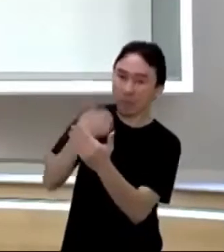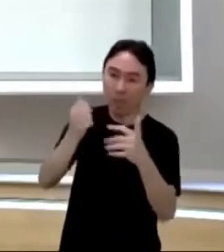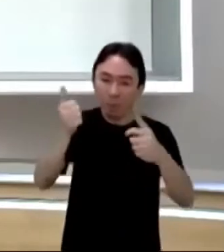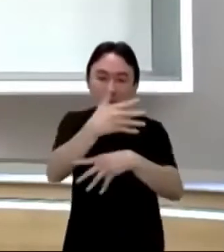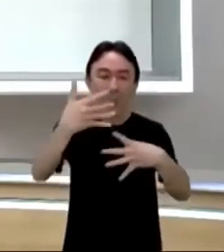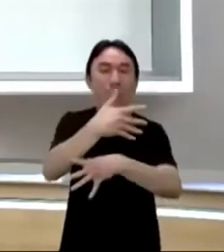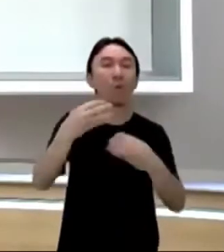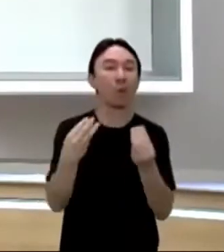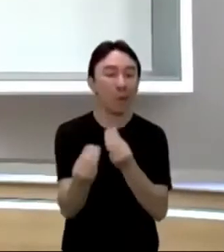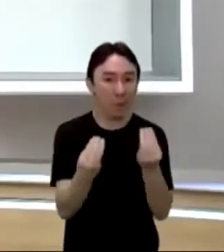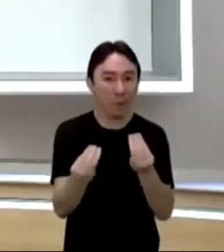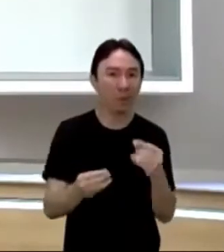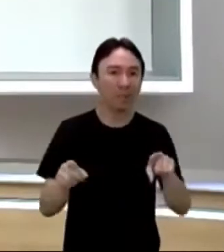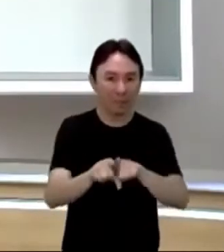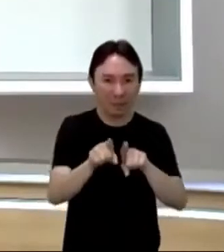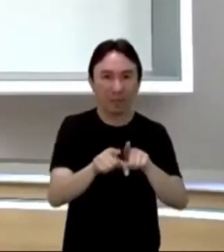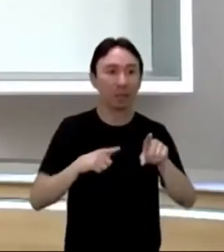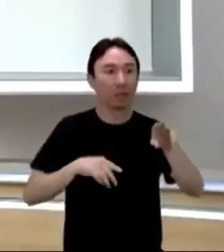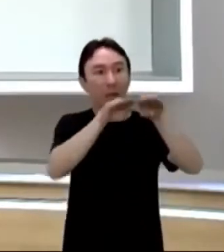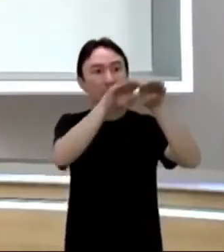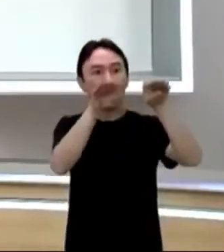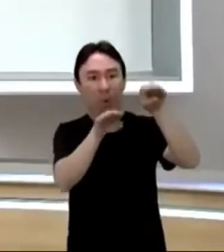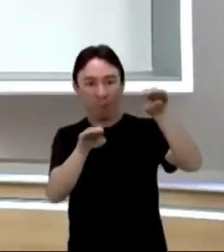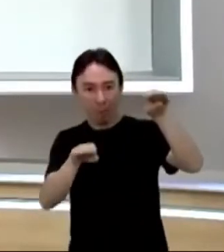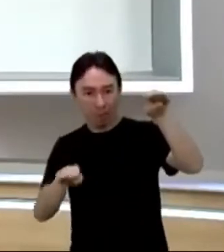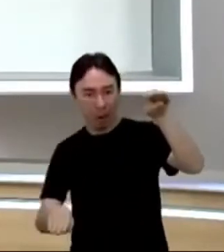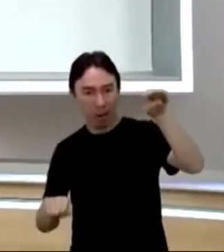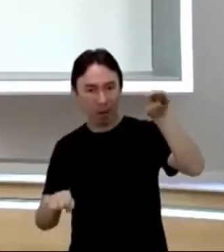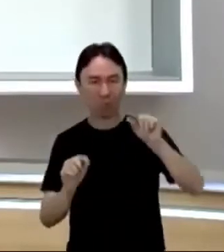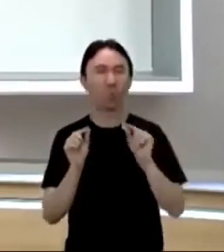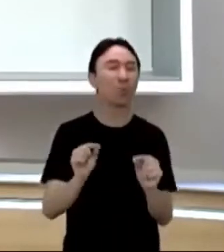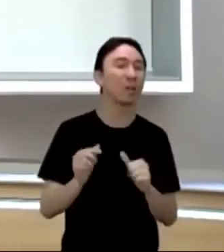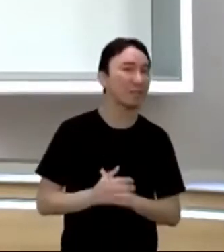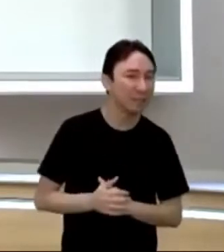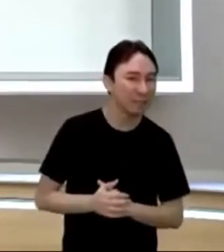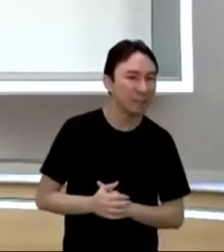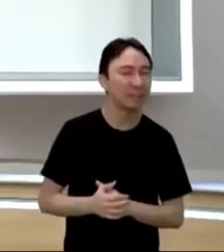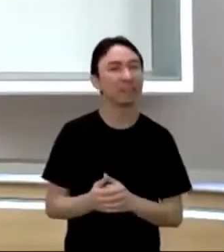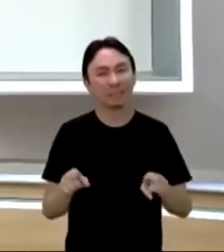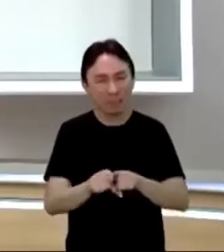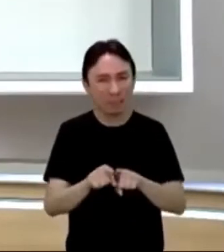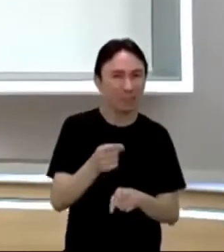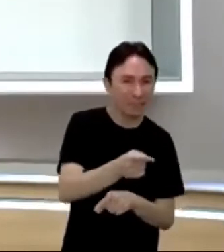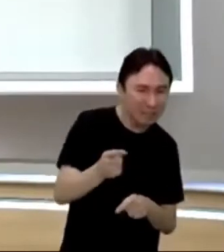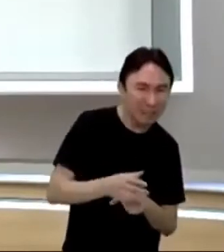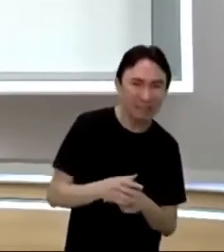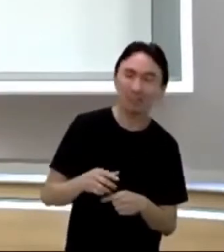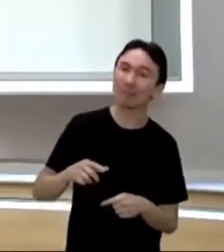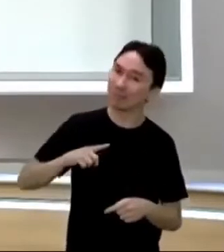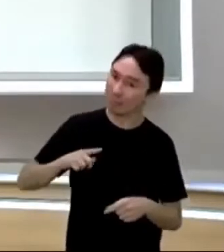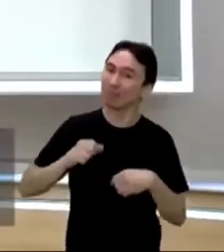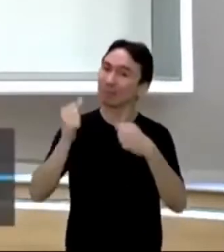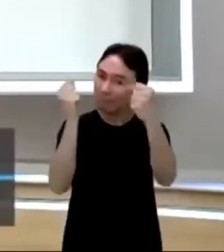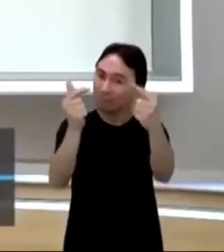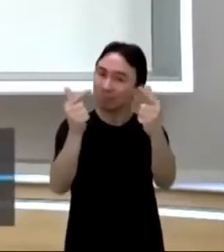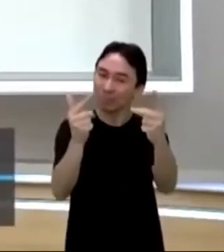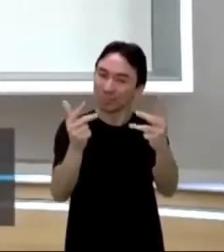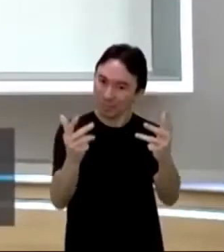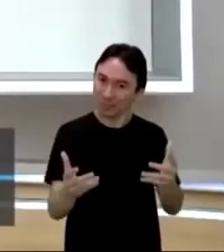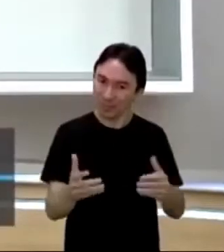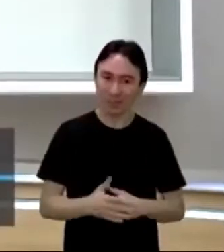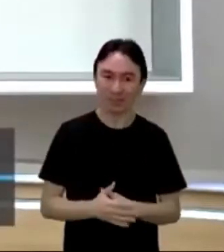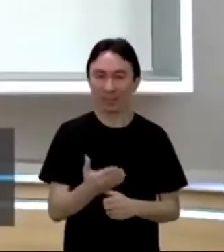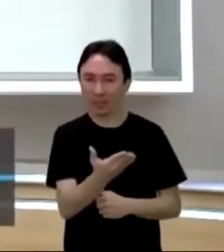urbana, legal esse tema aí, conurbação, sabe o que é conurbação? Não sabe? O professor Altieres vai falar aí para